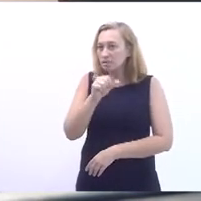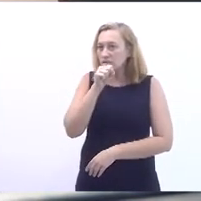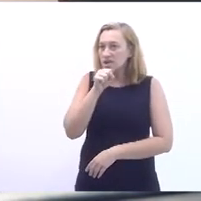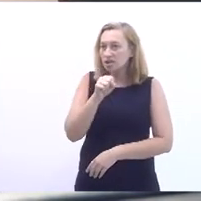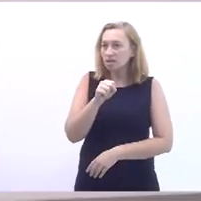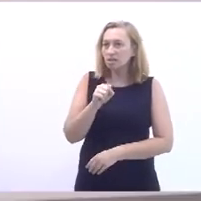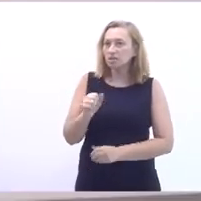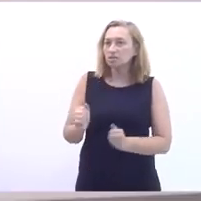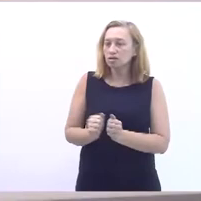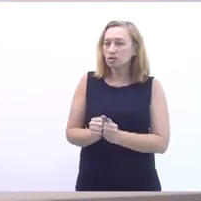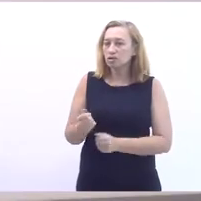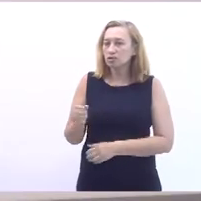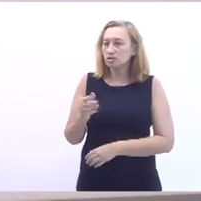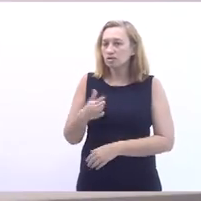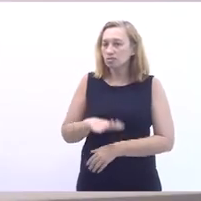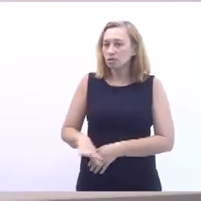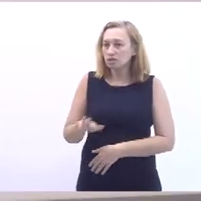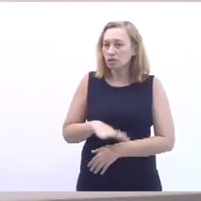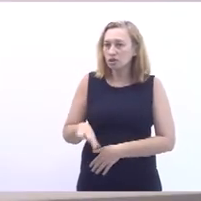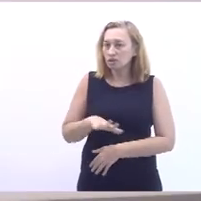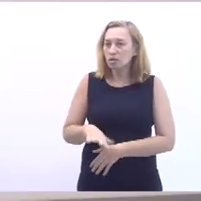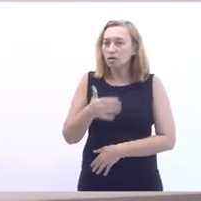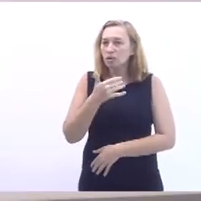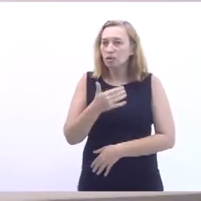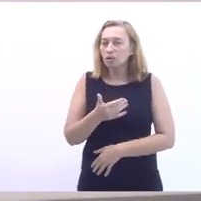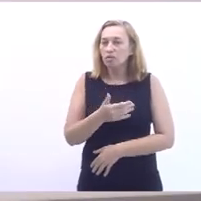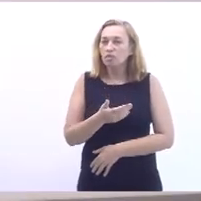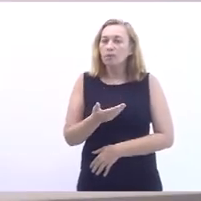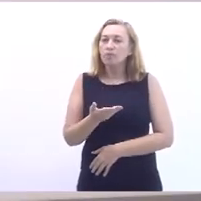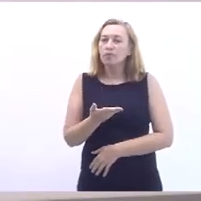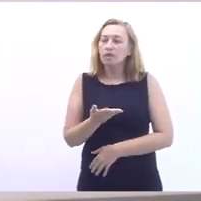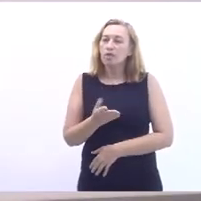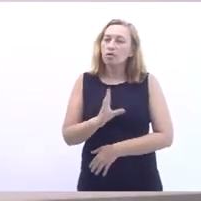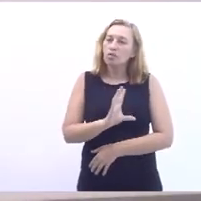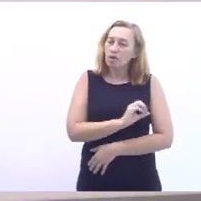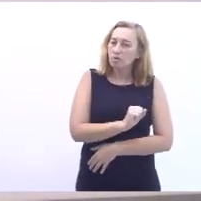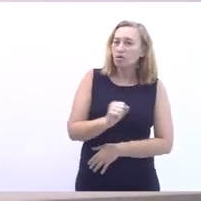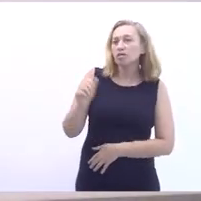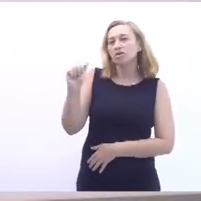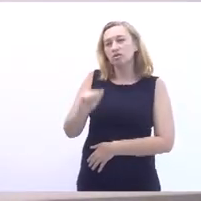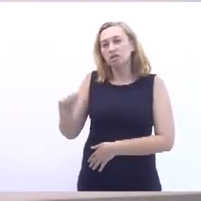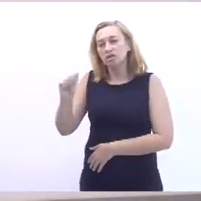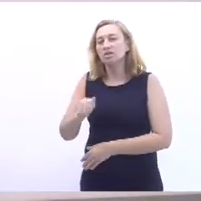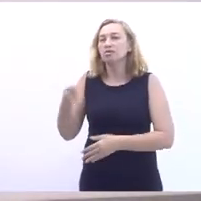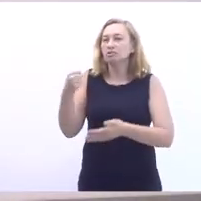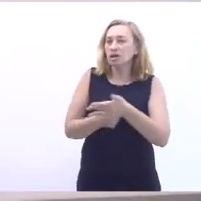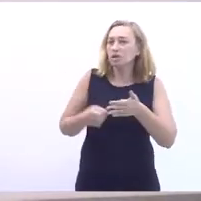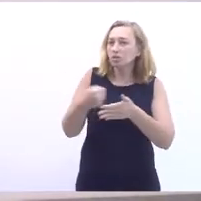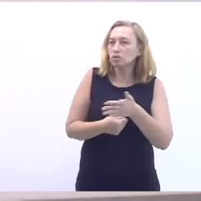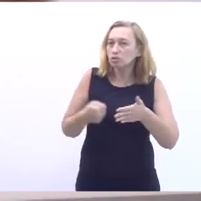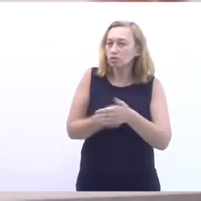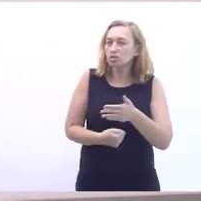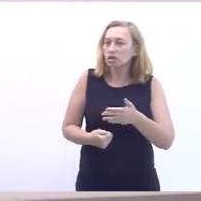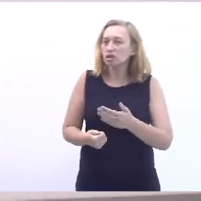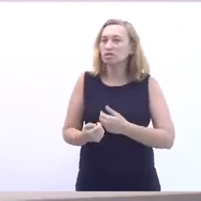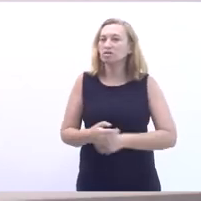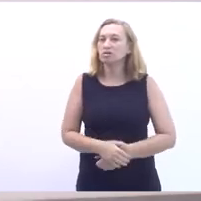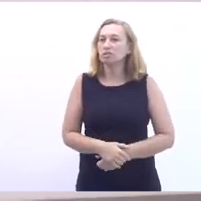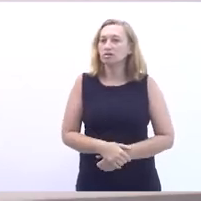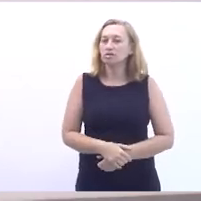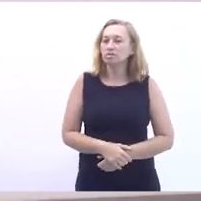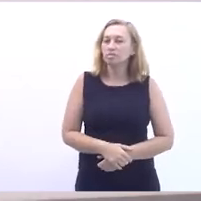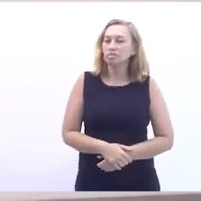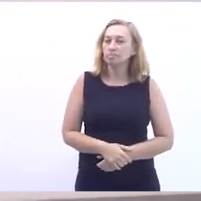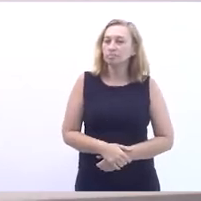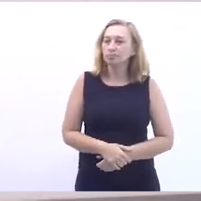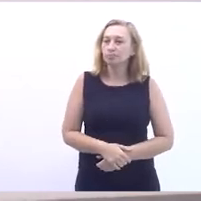mãe com as crianças o amor das associações na luta é para descriminalização